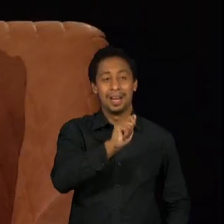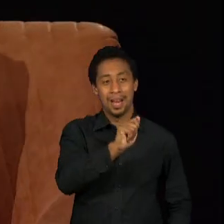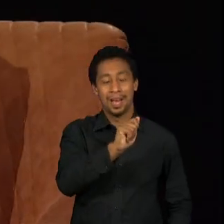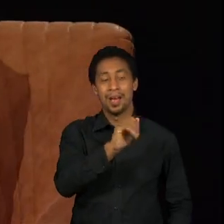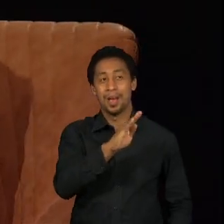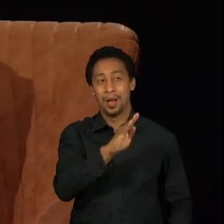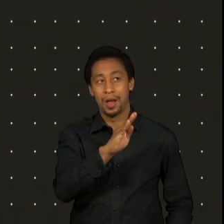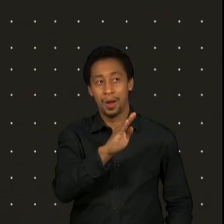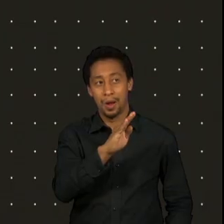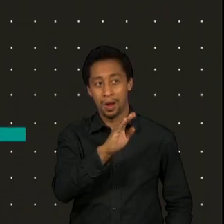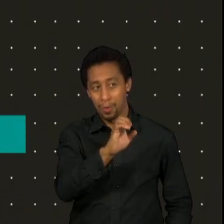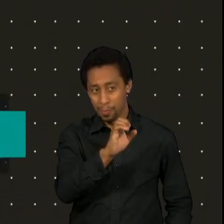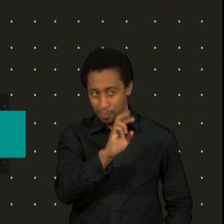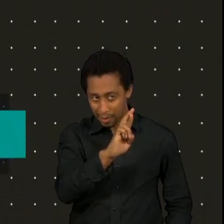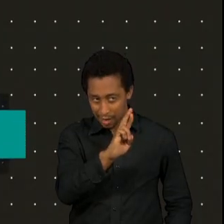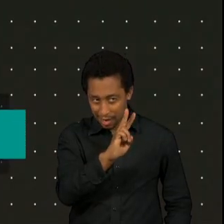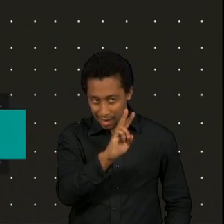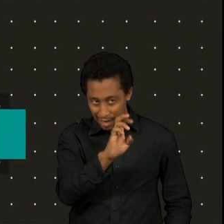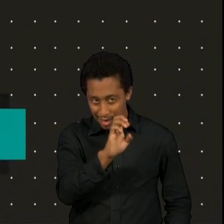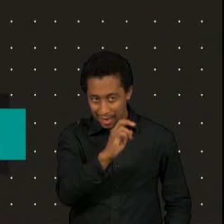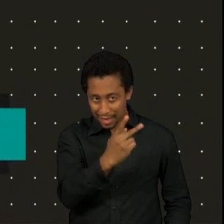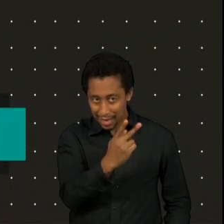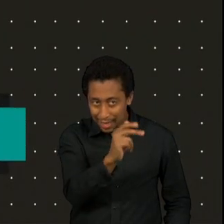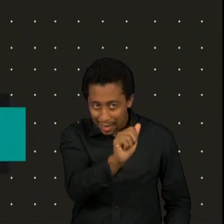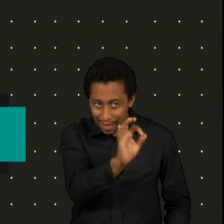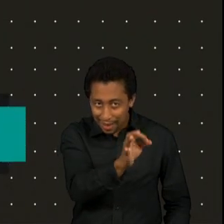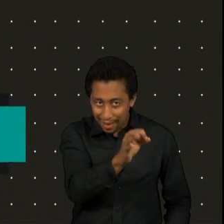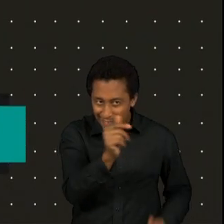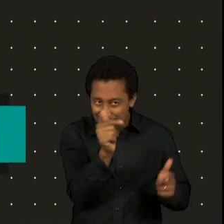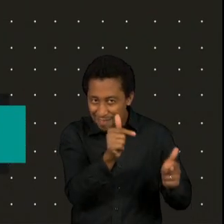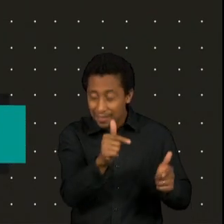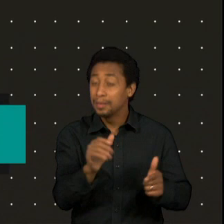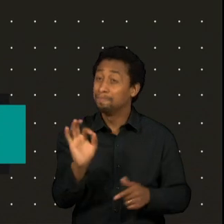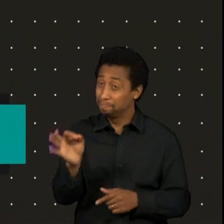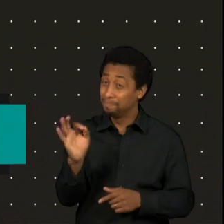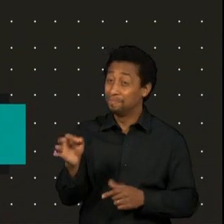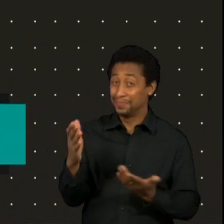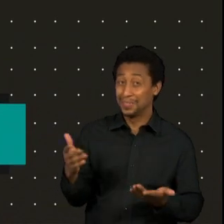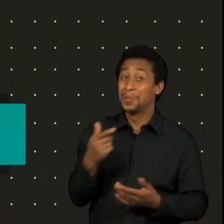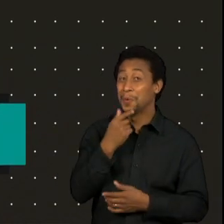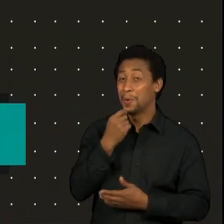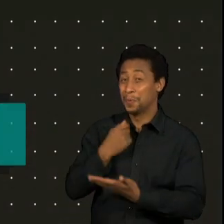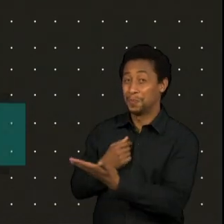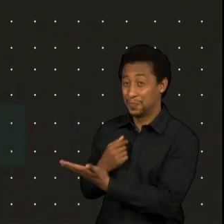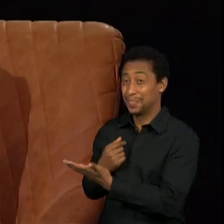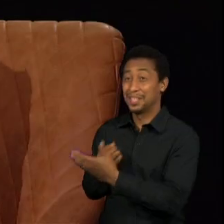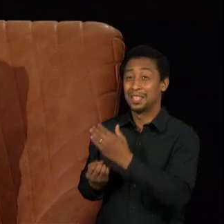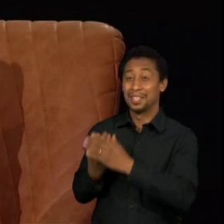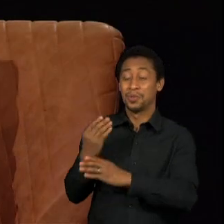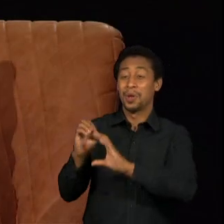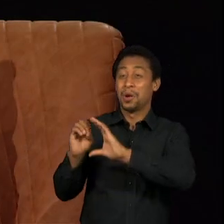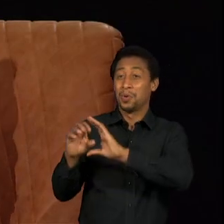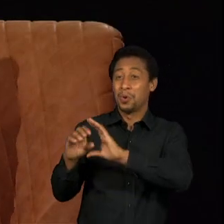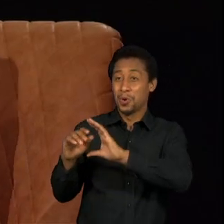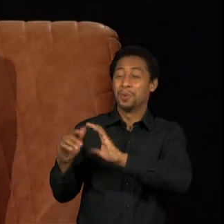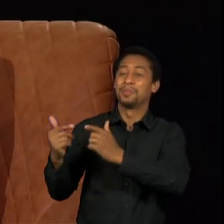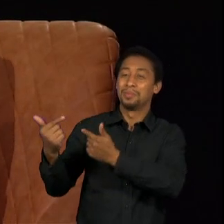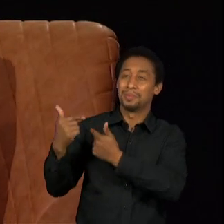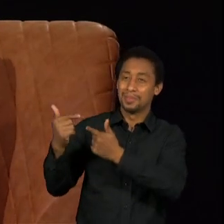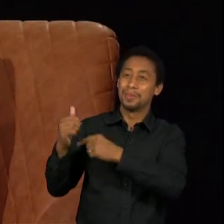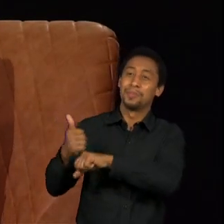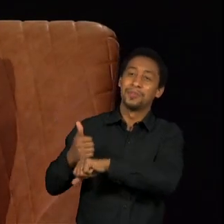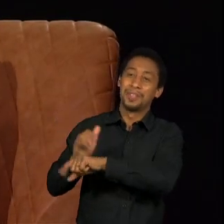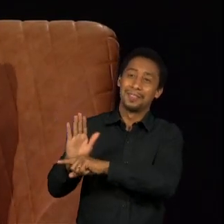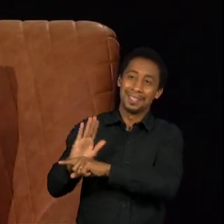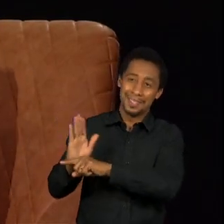Glaubelena foi o Paulo Gil Soares, né? Essa figura que um dos fundadores até da Globo, né? Ele é cineasta